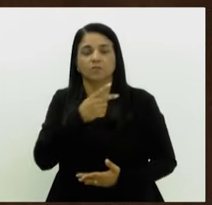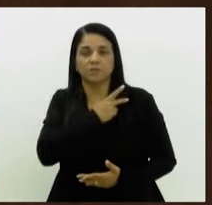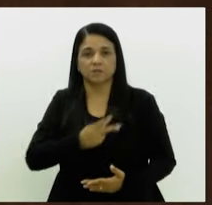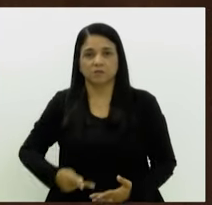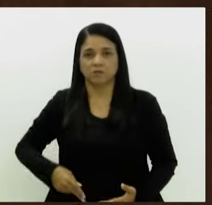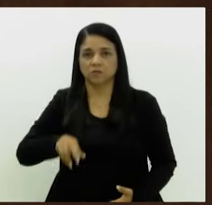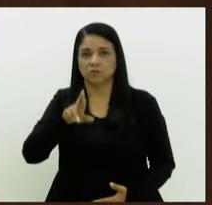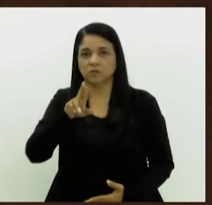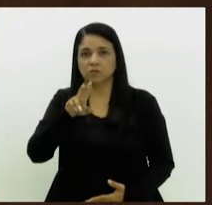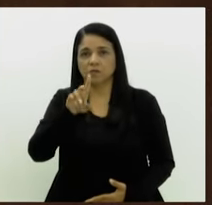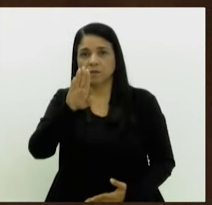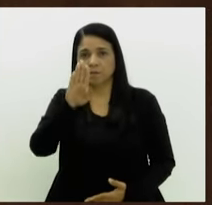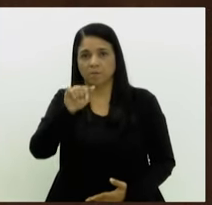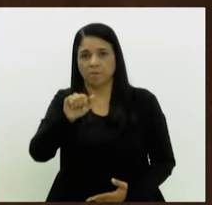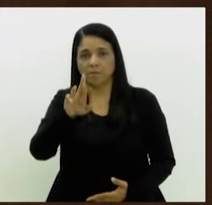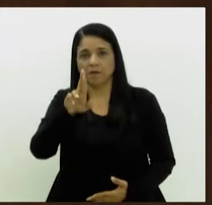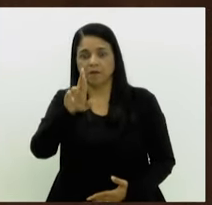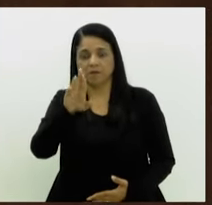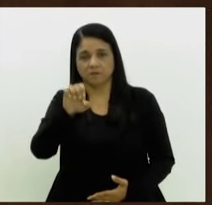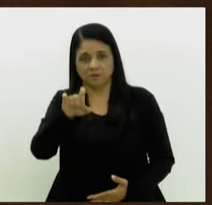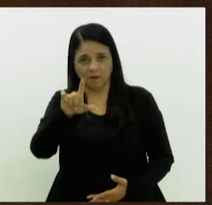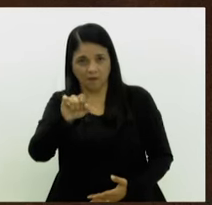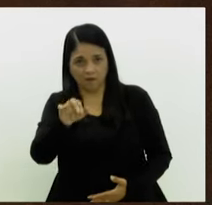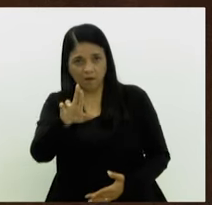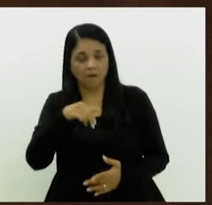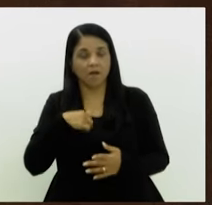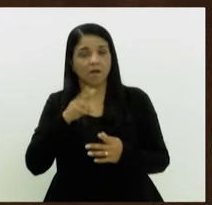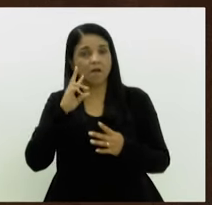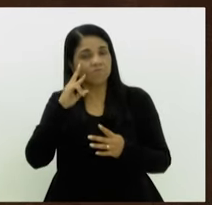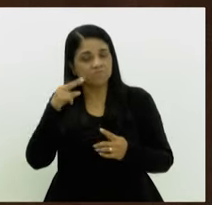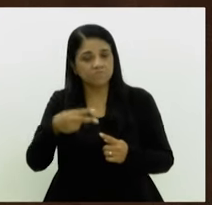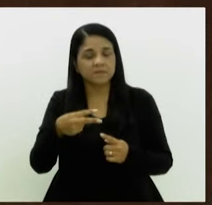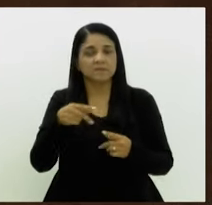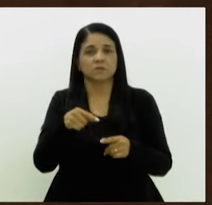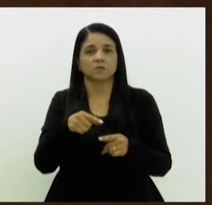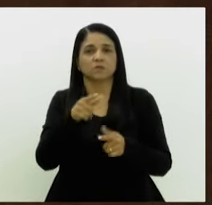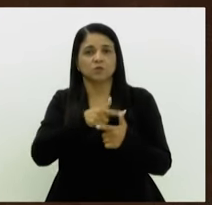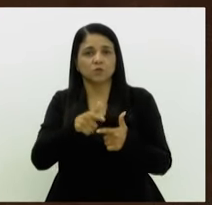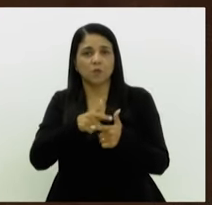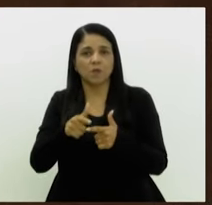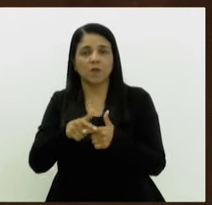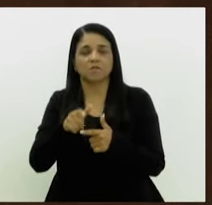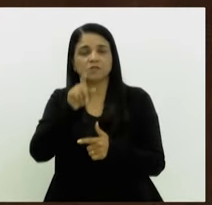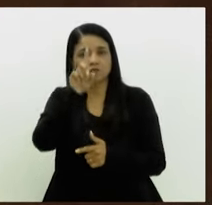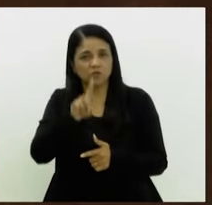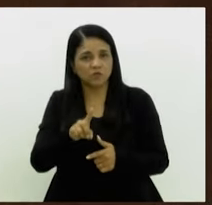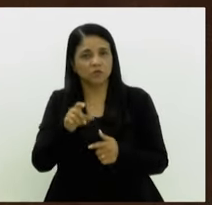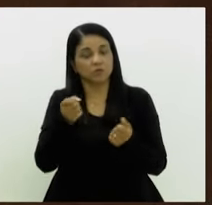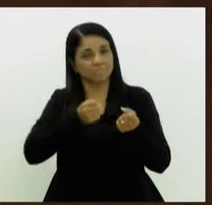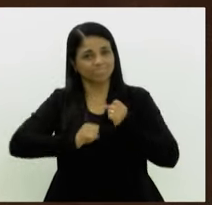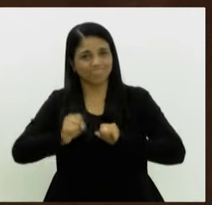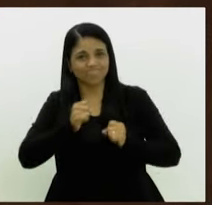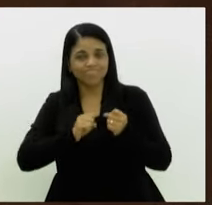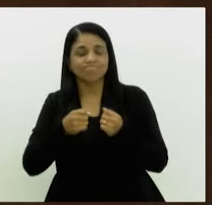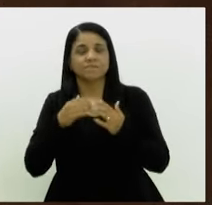olhar com atenção para esse problema que está afligindo muitos diretores das escolas estaduais. Obrigado.